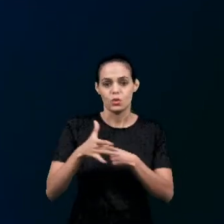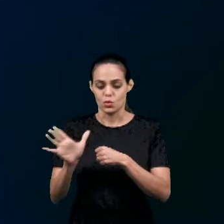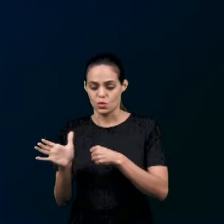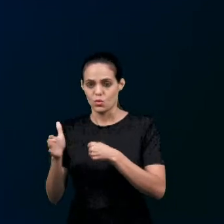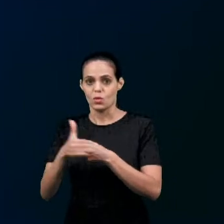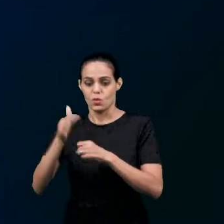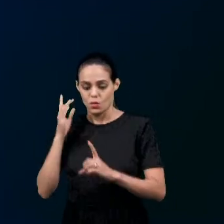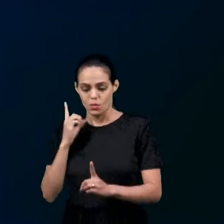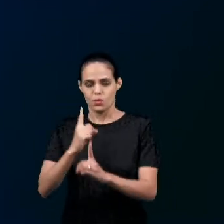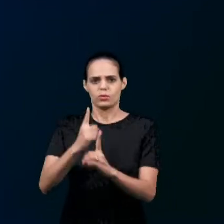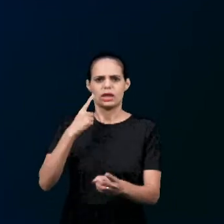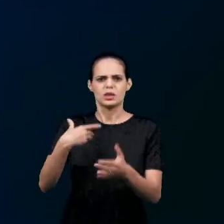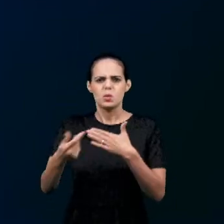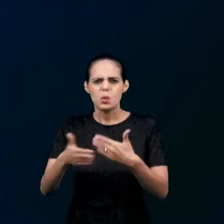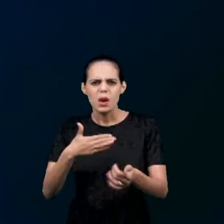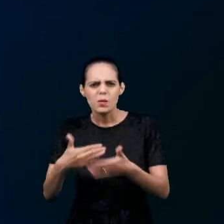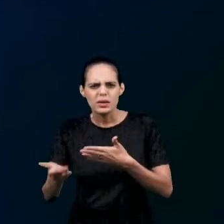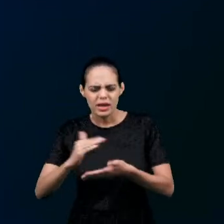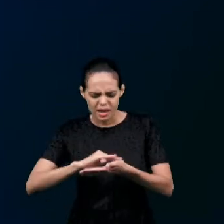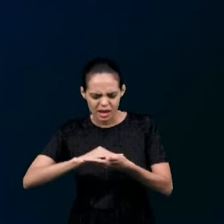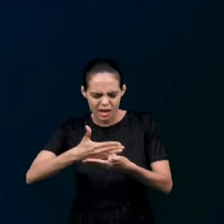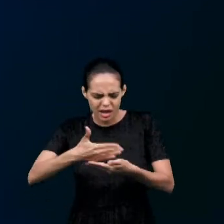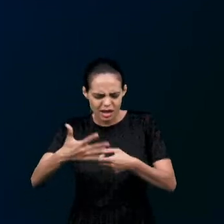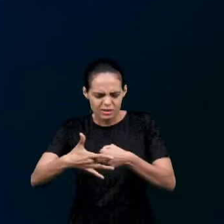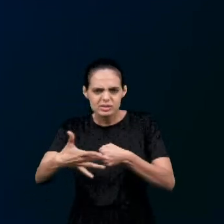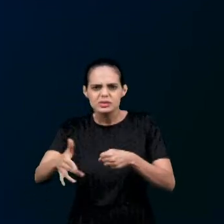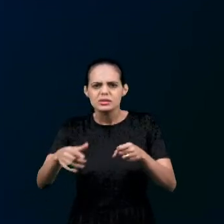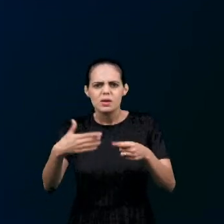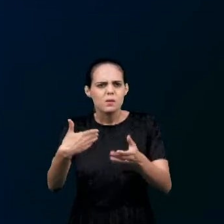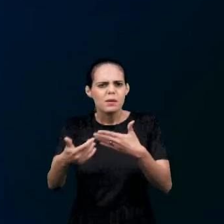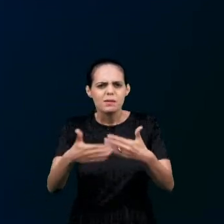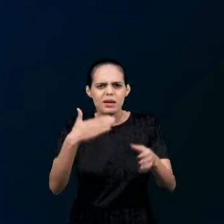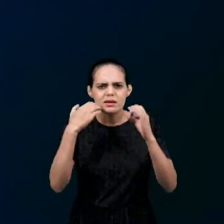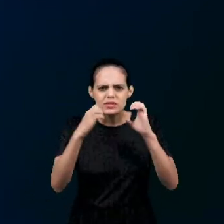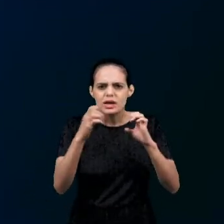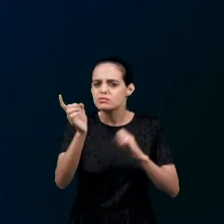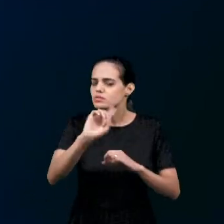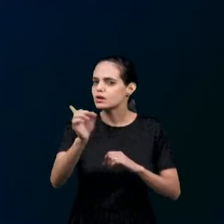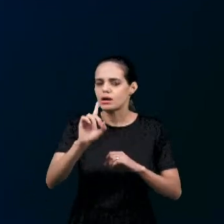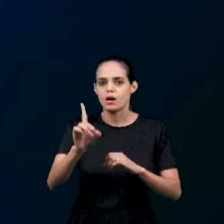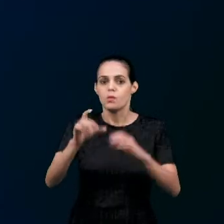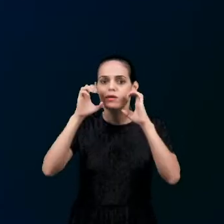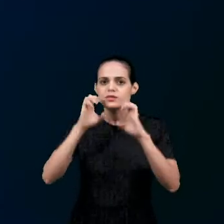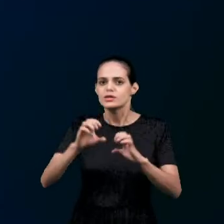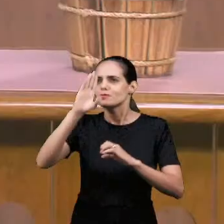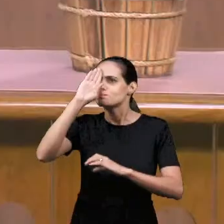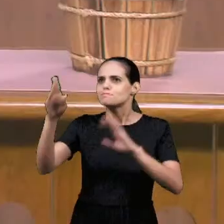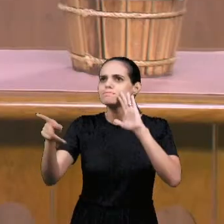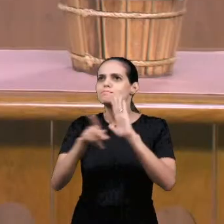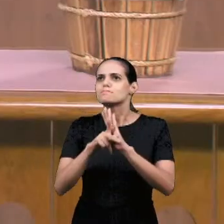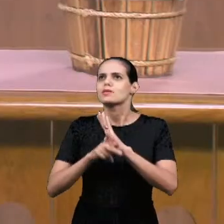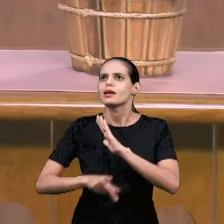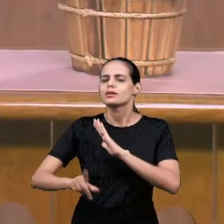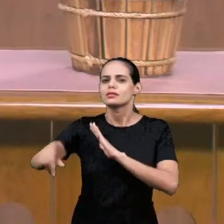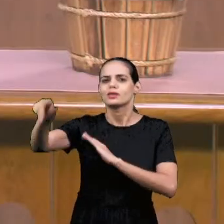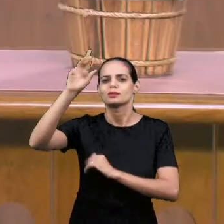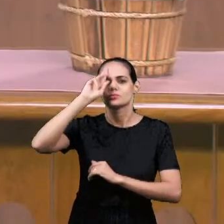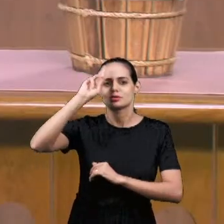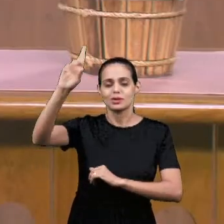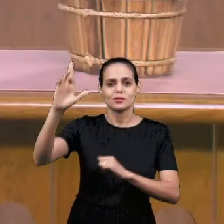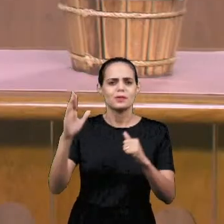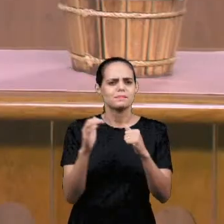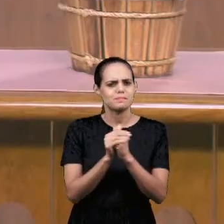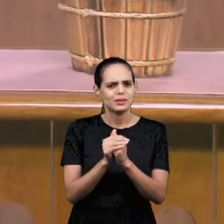qualquer tesouro, não foi qualquer evangelho, e sim o evangelho eterno do Senhor. Amém,